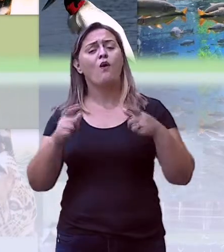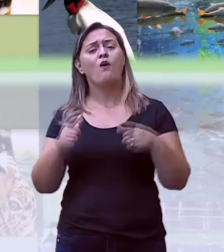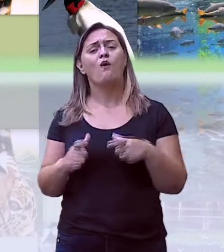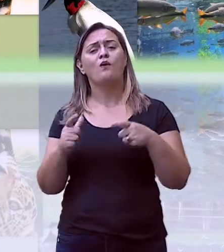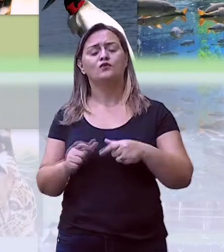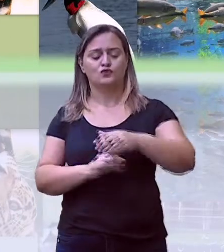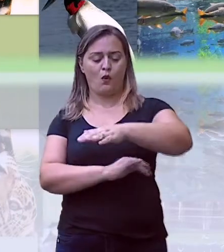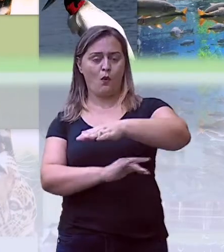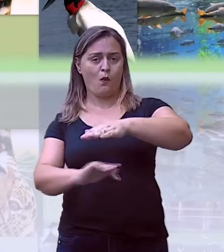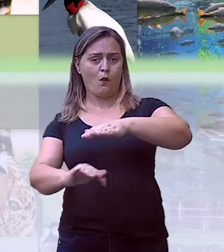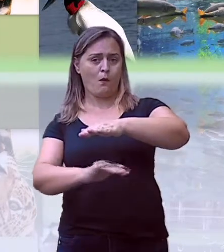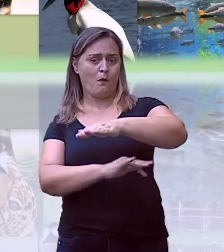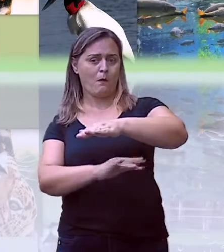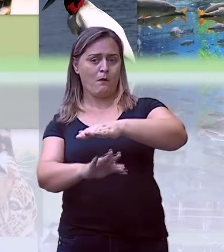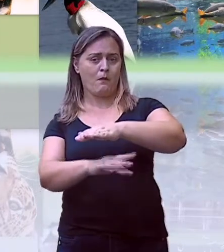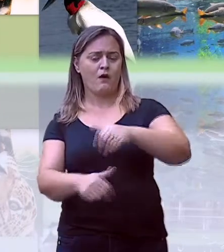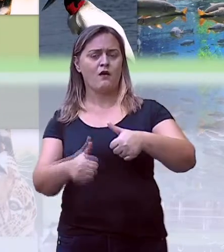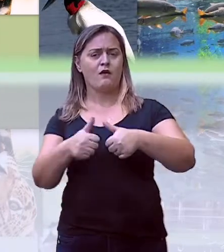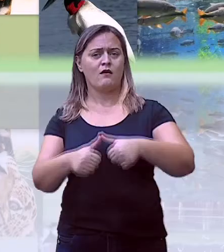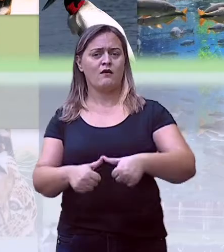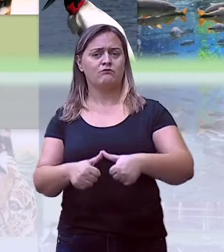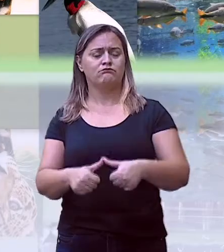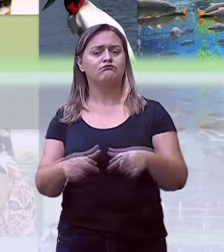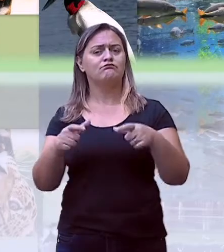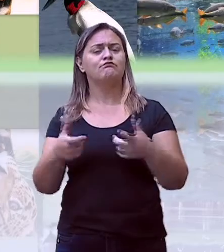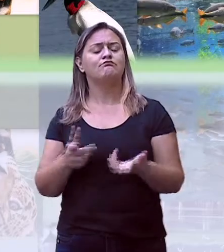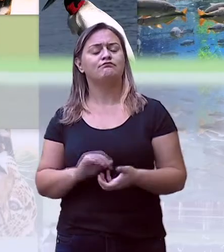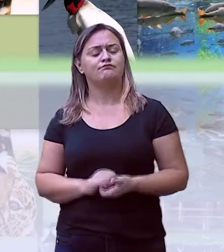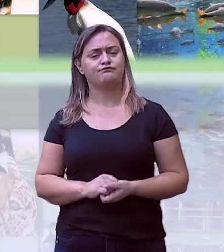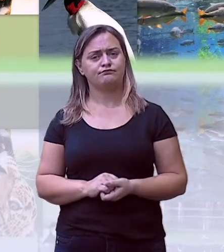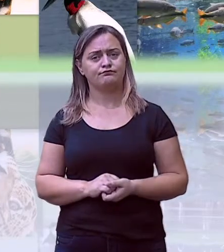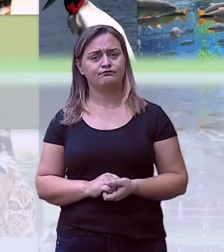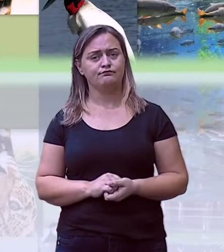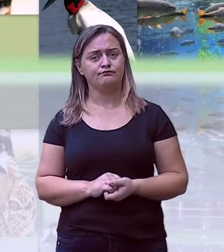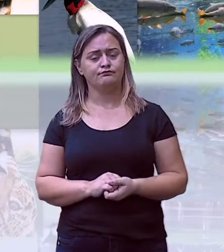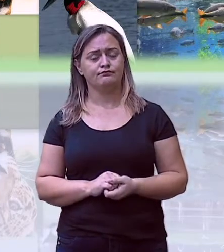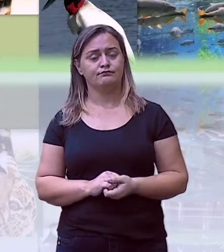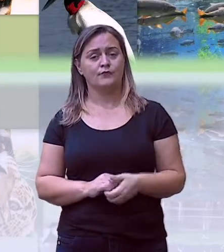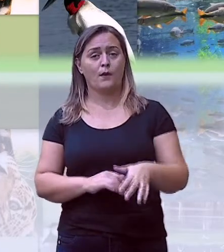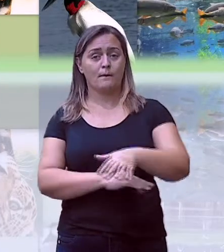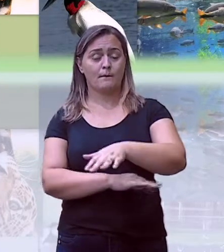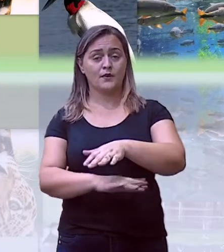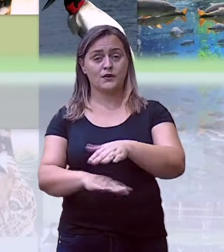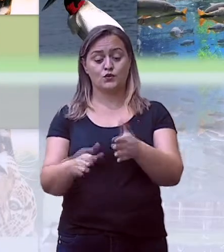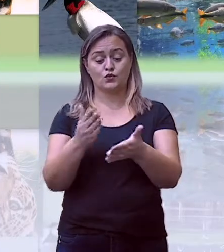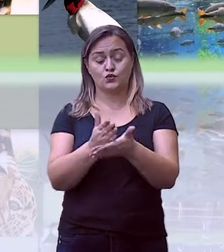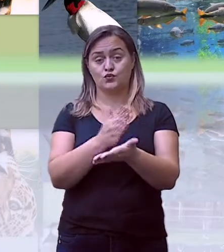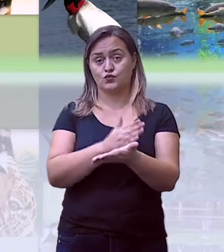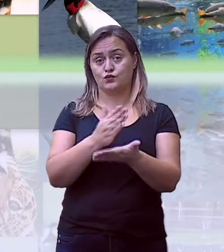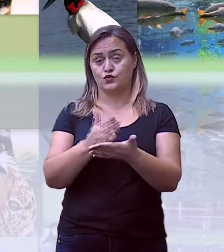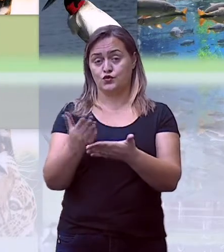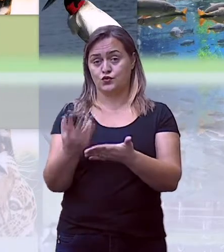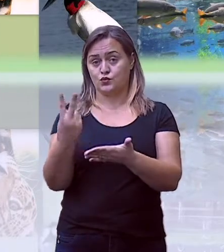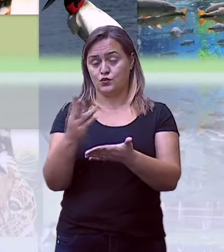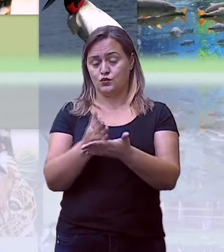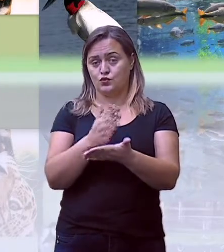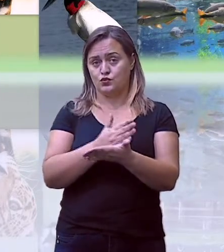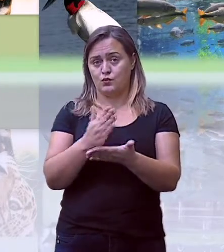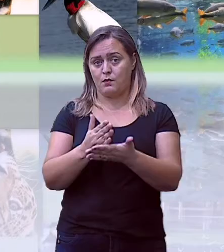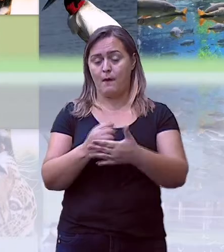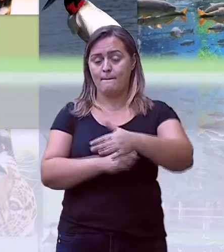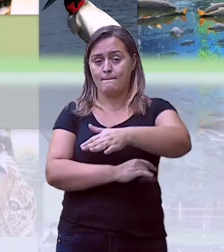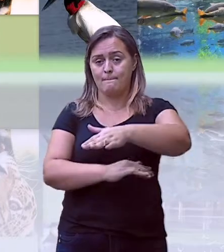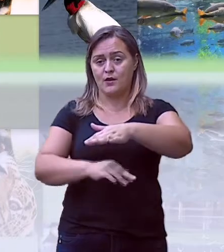que o Pantanal está localizado? Bom, o Pantanal ele vai estar dividido em duas regiões: